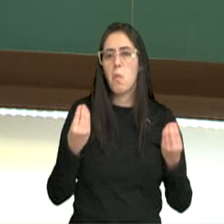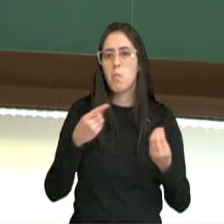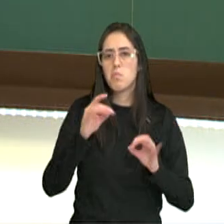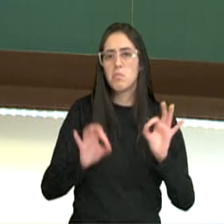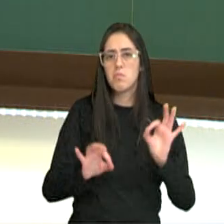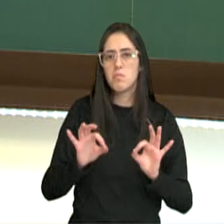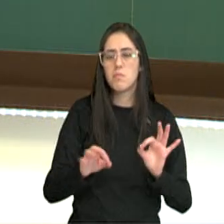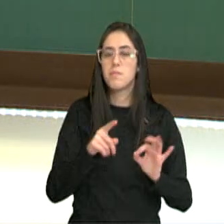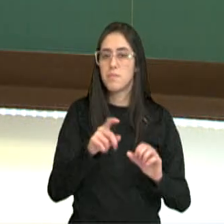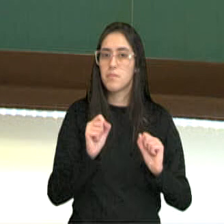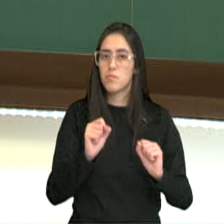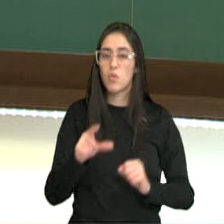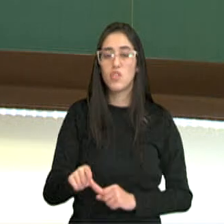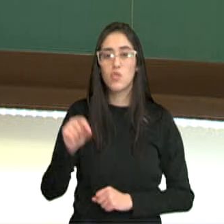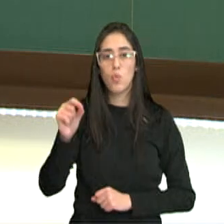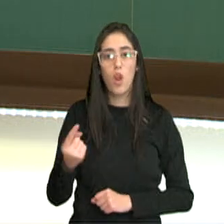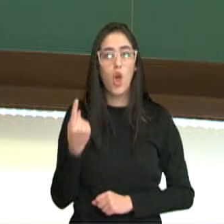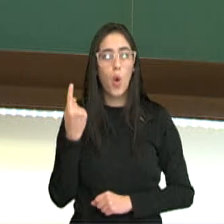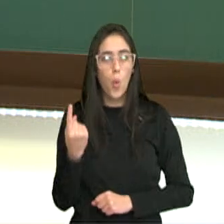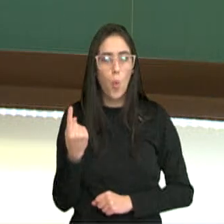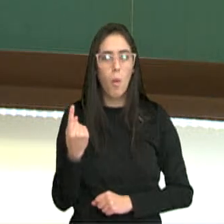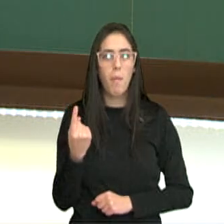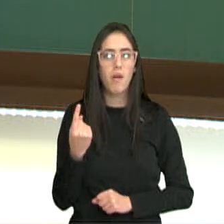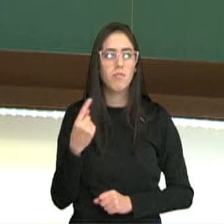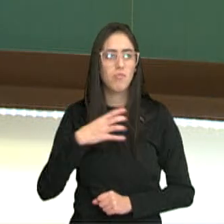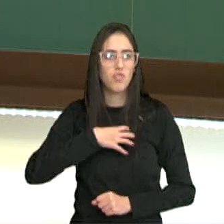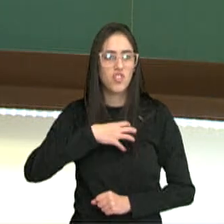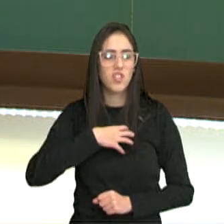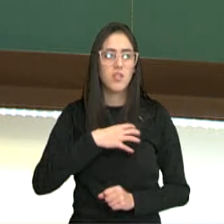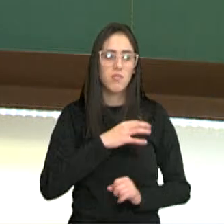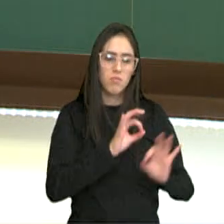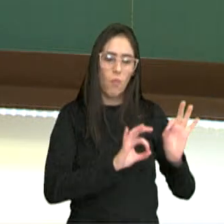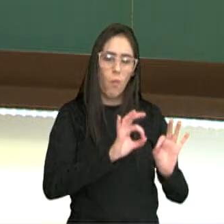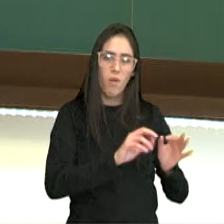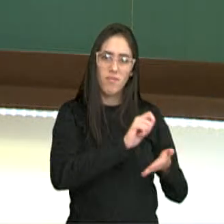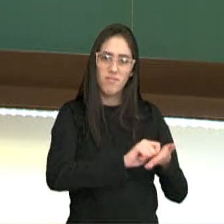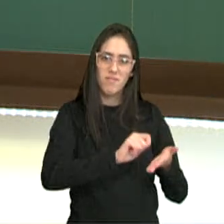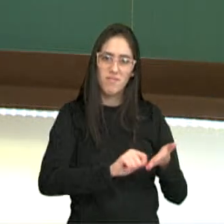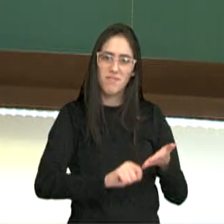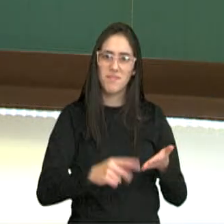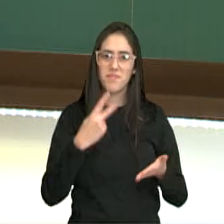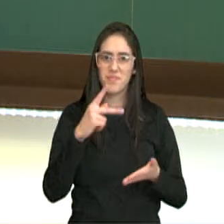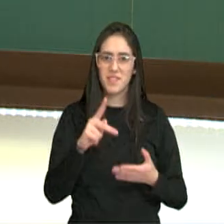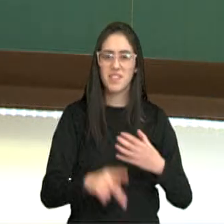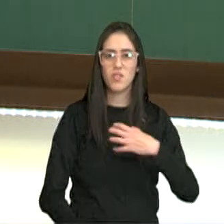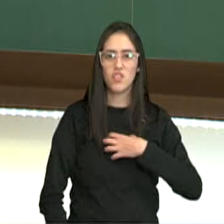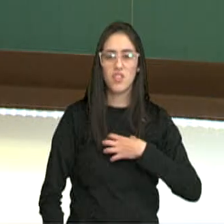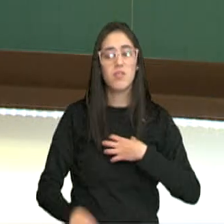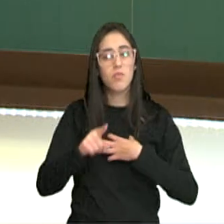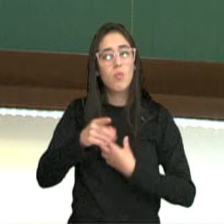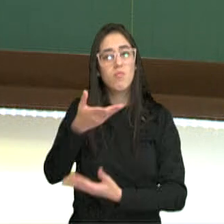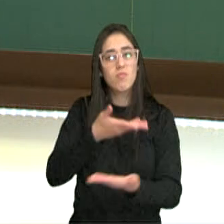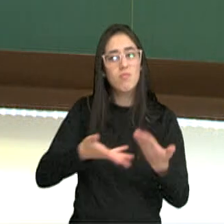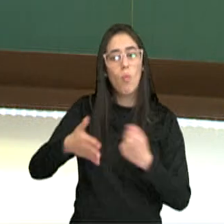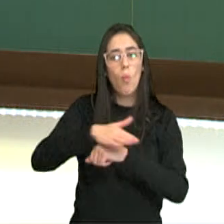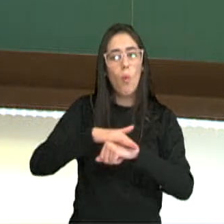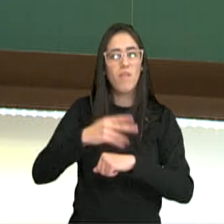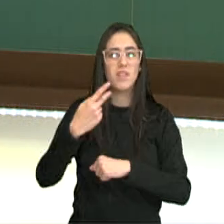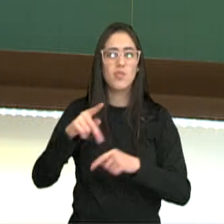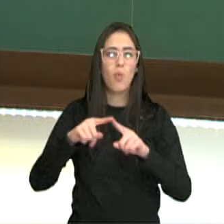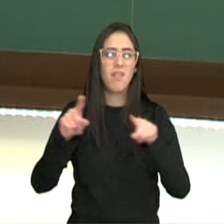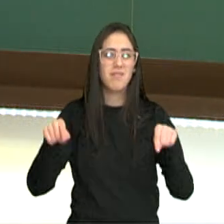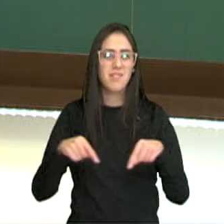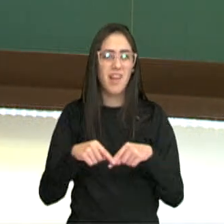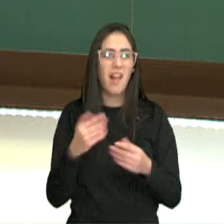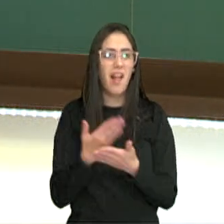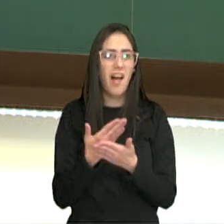eletronegatividade, escolha uma das propriedades para organizar os elementos e montar a sua casa. Socialize com a sua turma, se possível, durante a